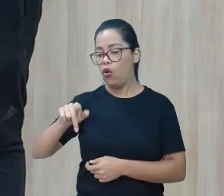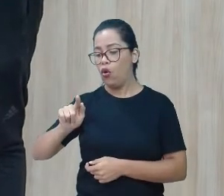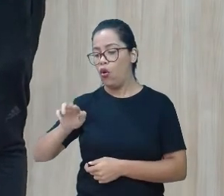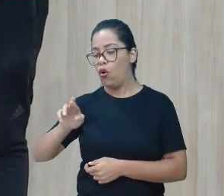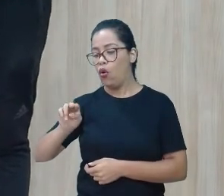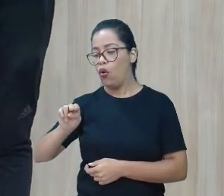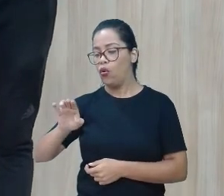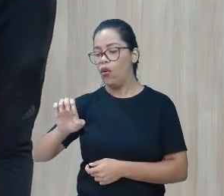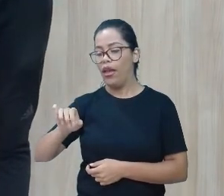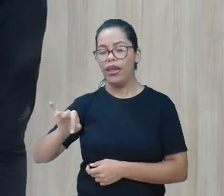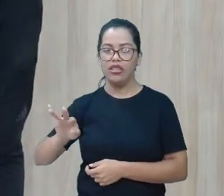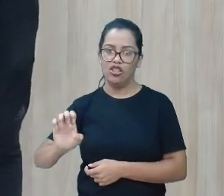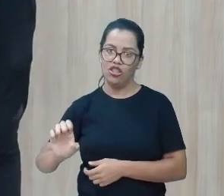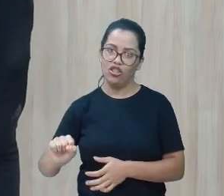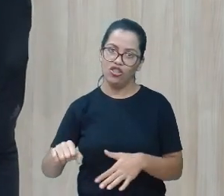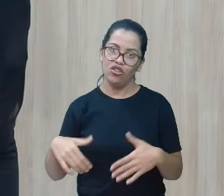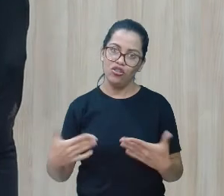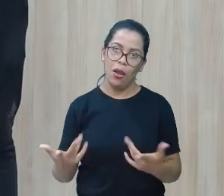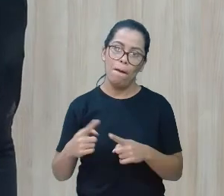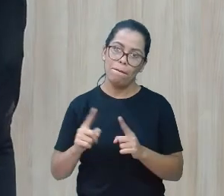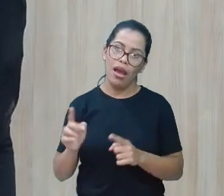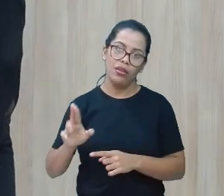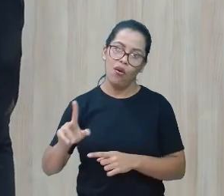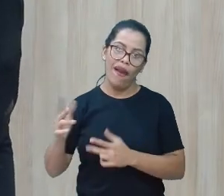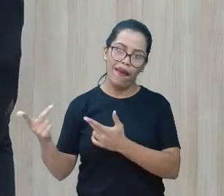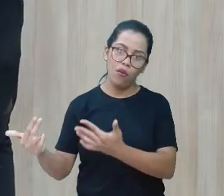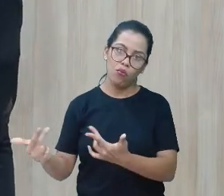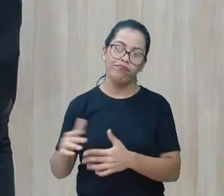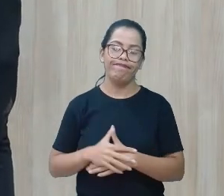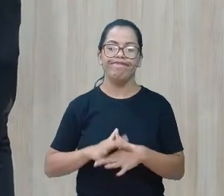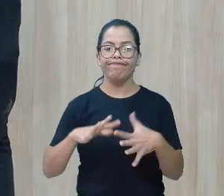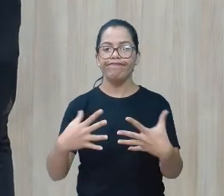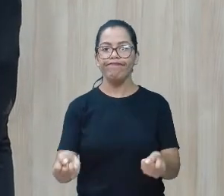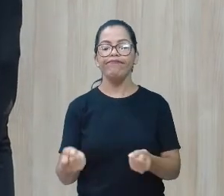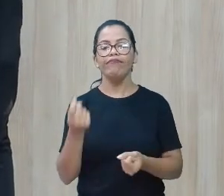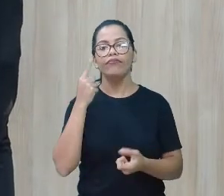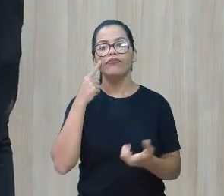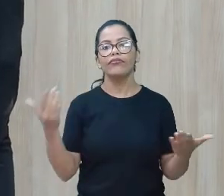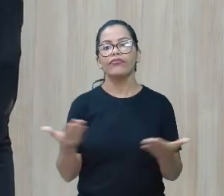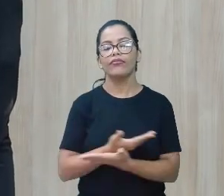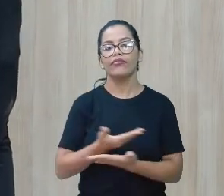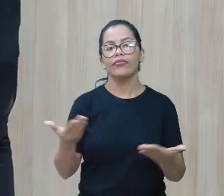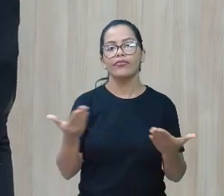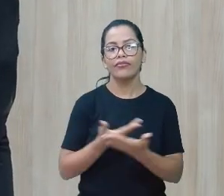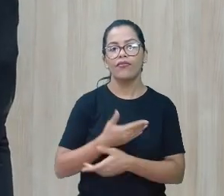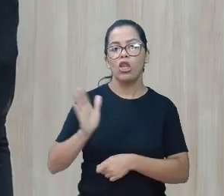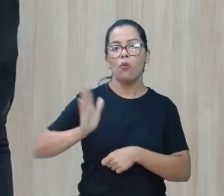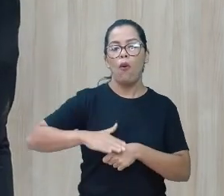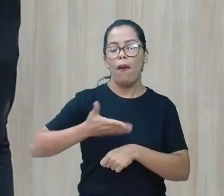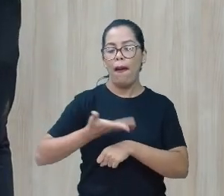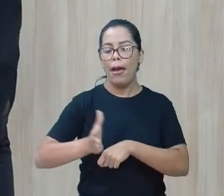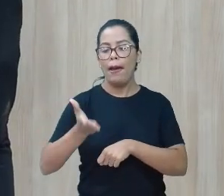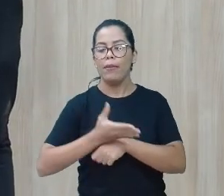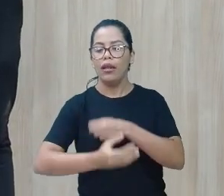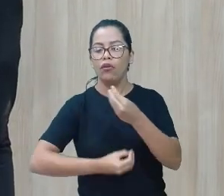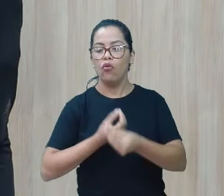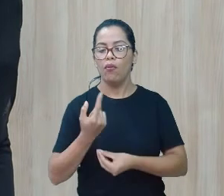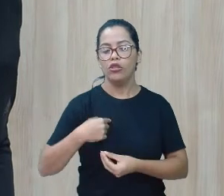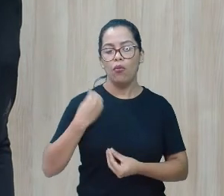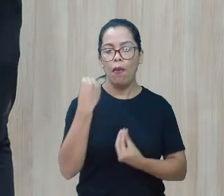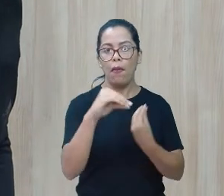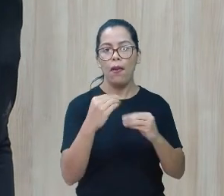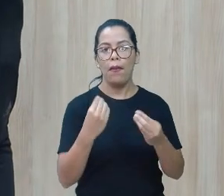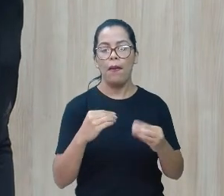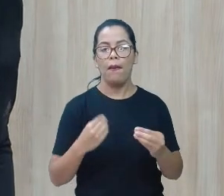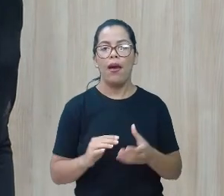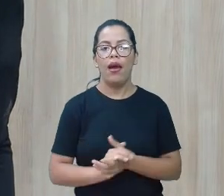Então vamos praticar, ver um exemplo prático de como a gente pode aplicar a definição de ângulos opostos